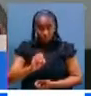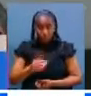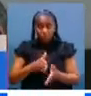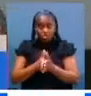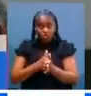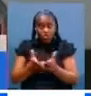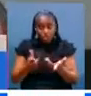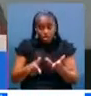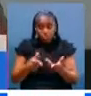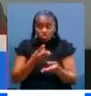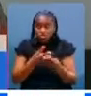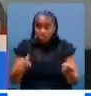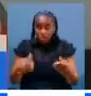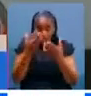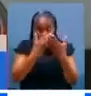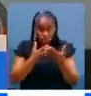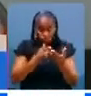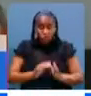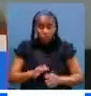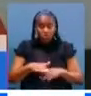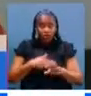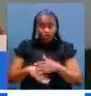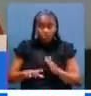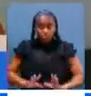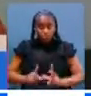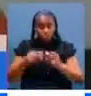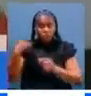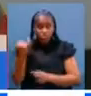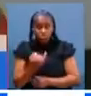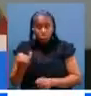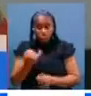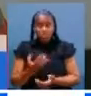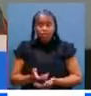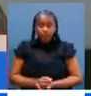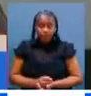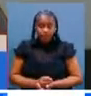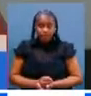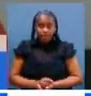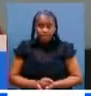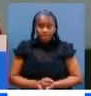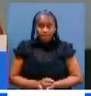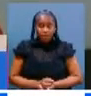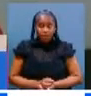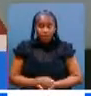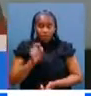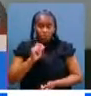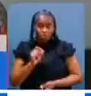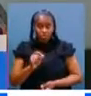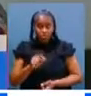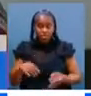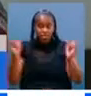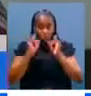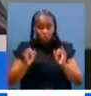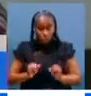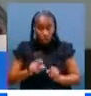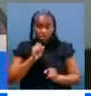os resultados desses estudos que são desenvolvidos por instituições com experts de renome internacional e